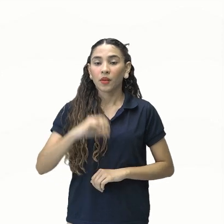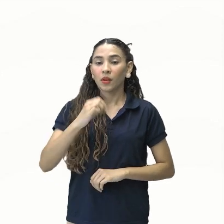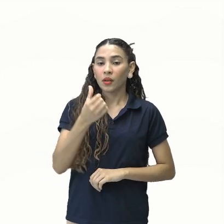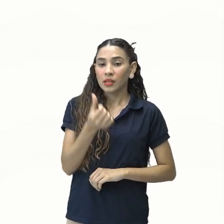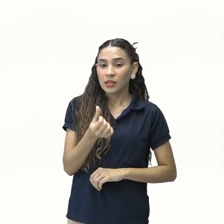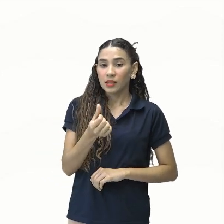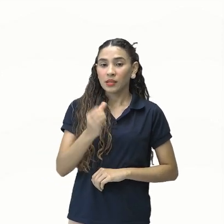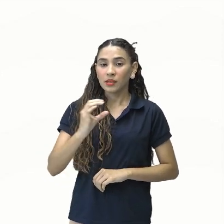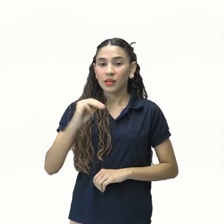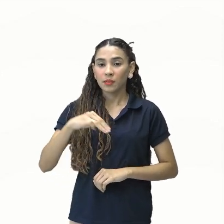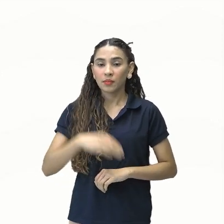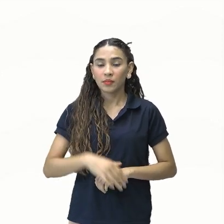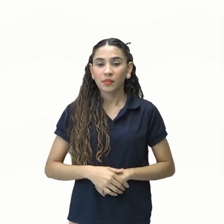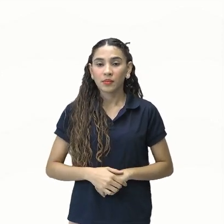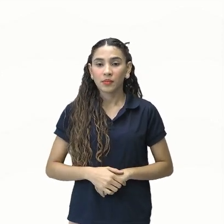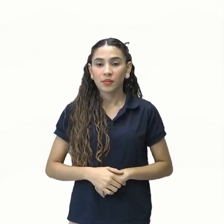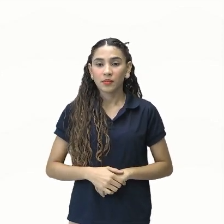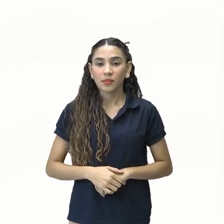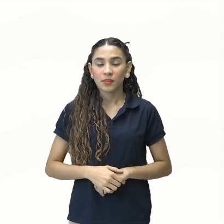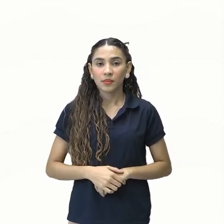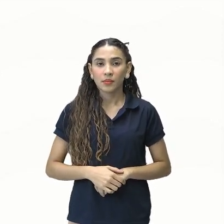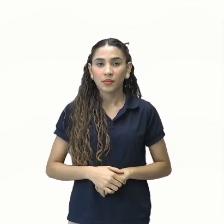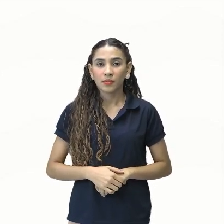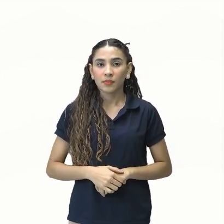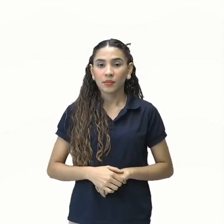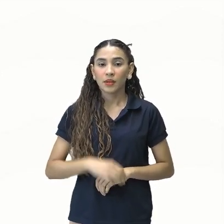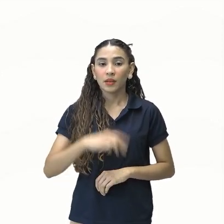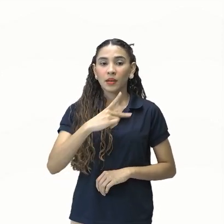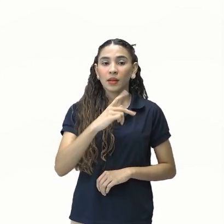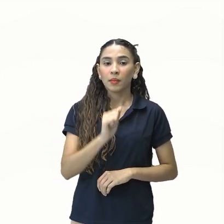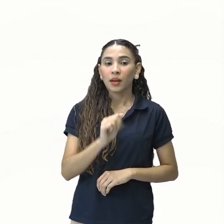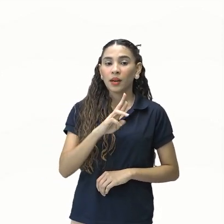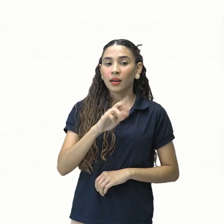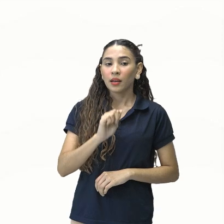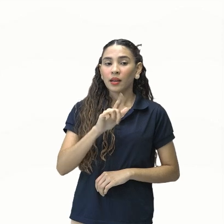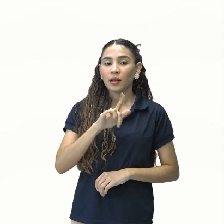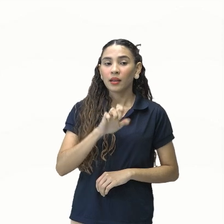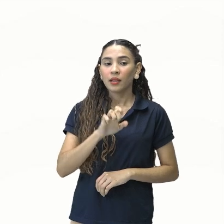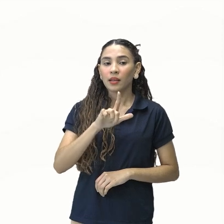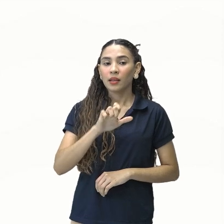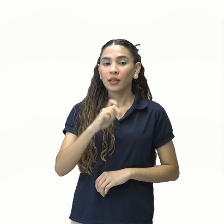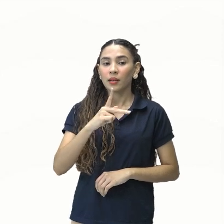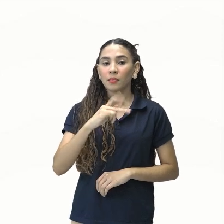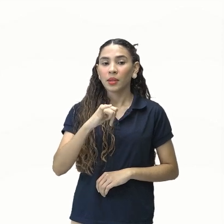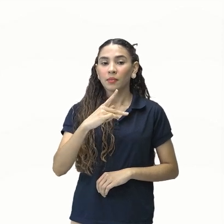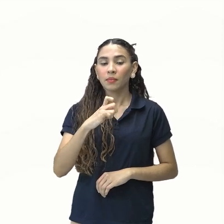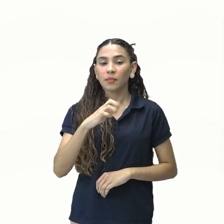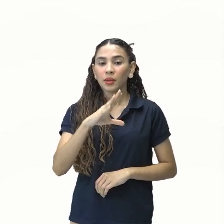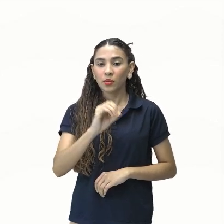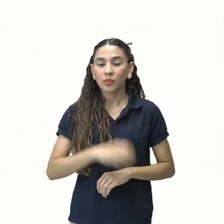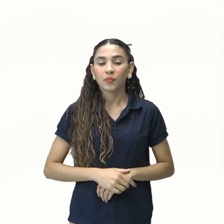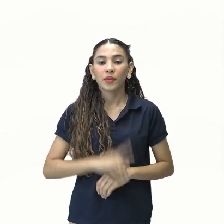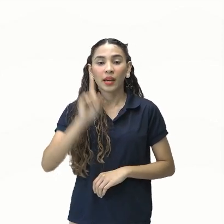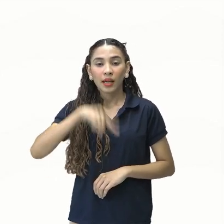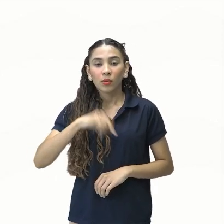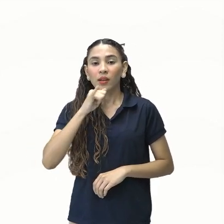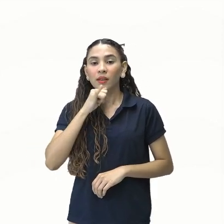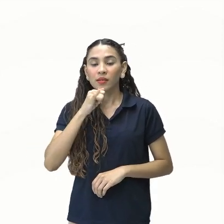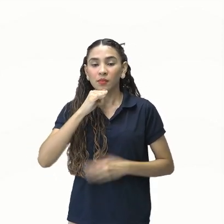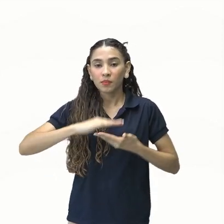8 centímetros. Tá bom? Paralelepípedo é exatamente um prisma, tá